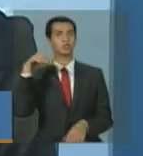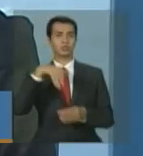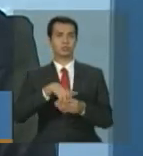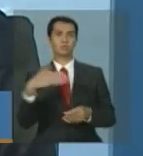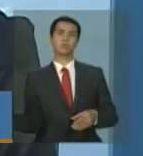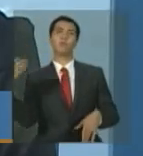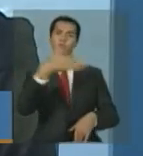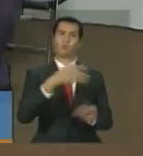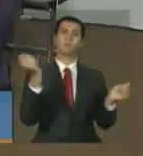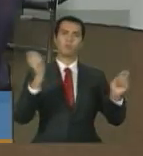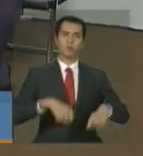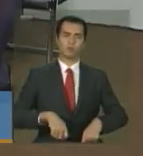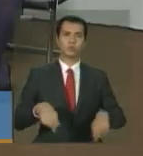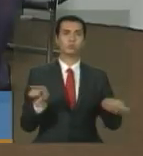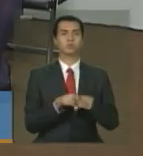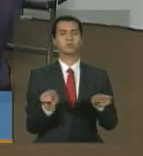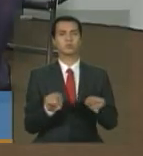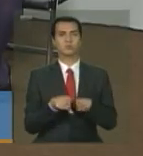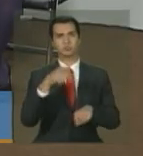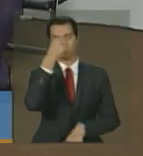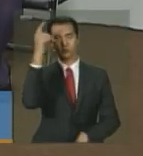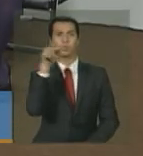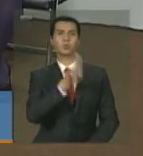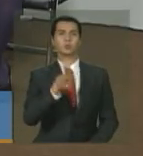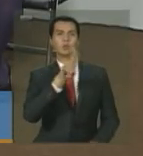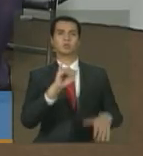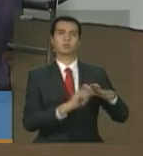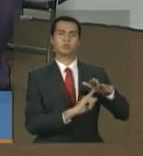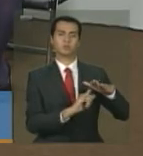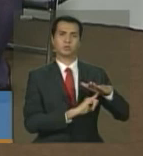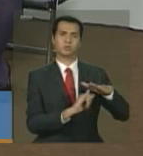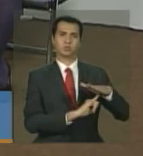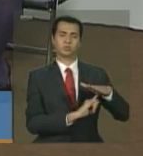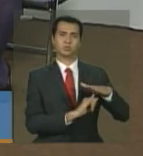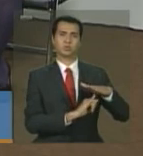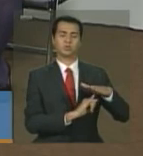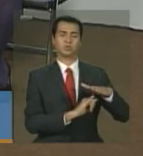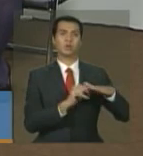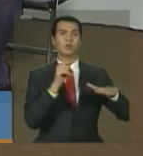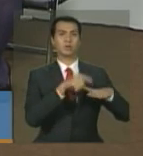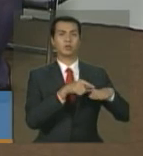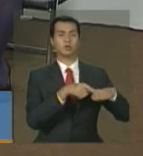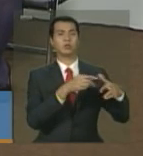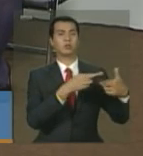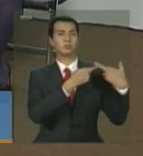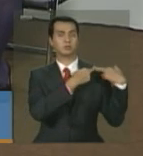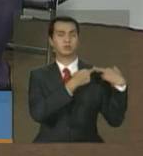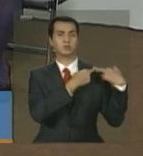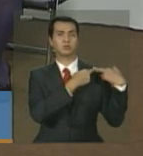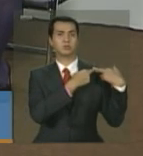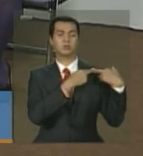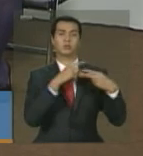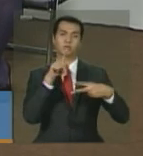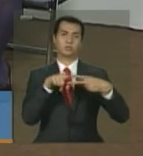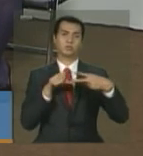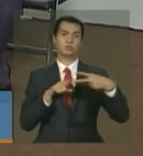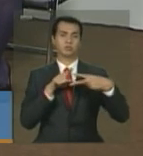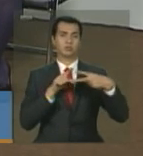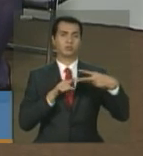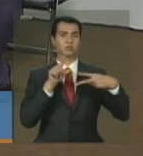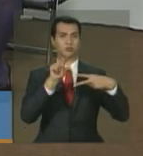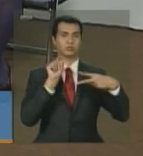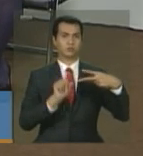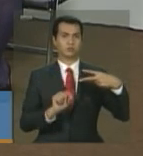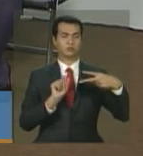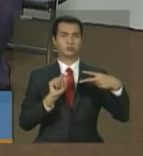pode votar e organização de usuário são as organizações que representam esses usuários Então são duas alternativas que o